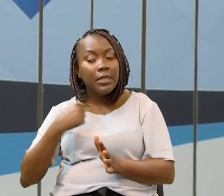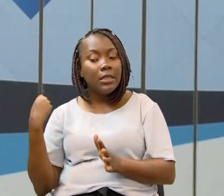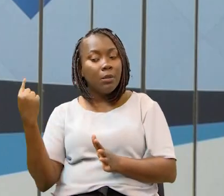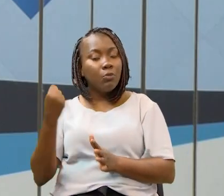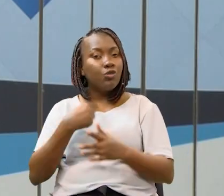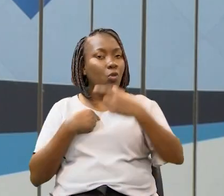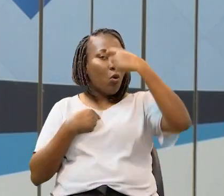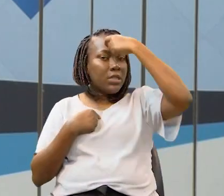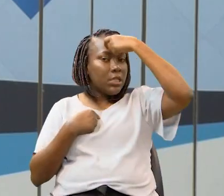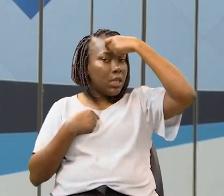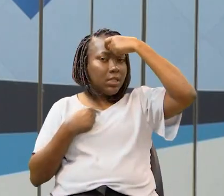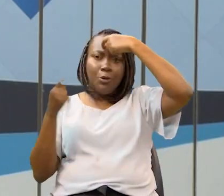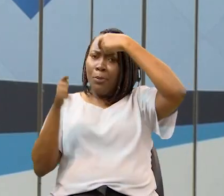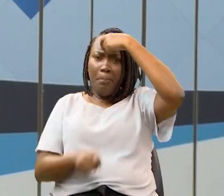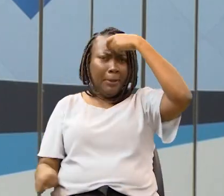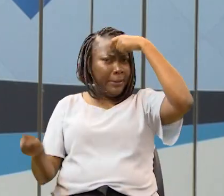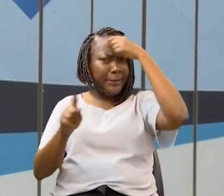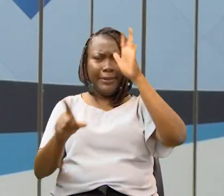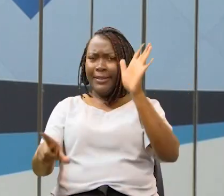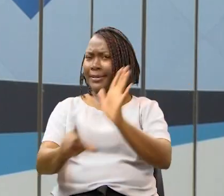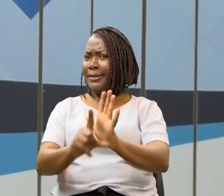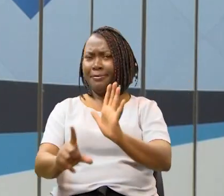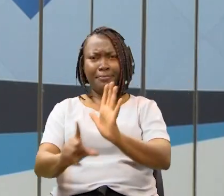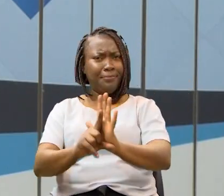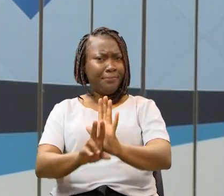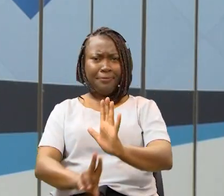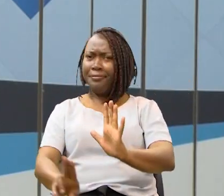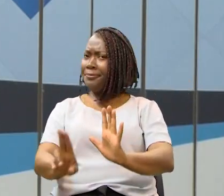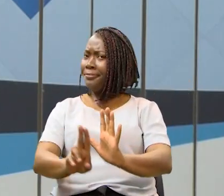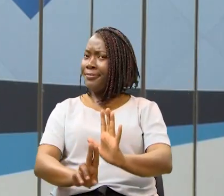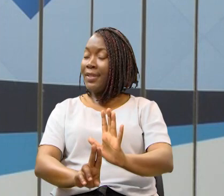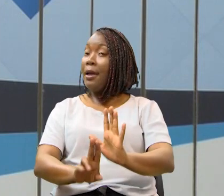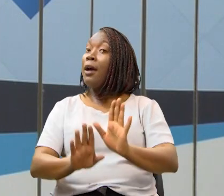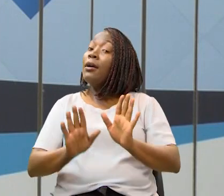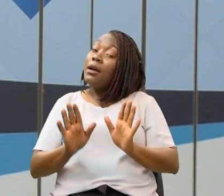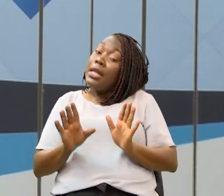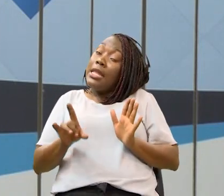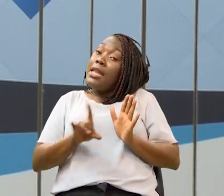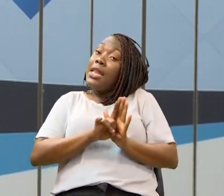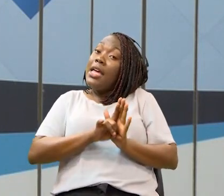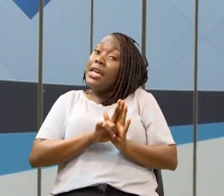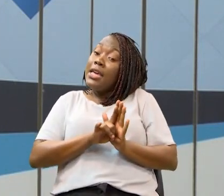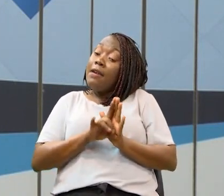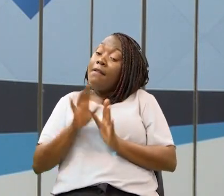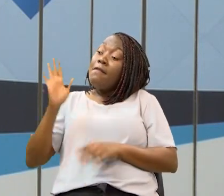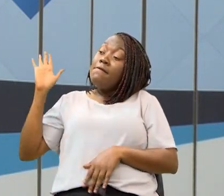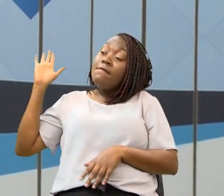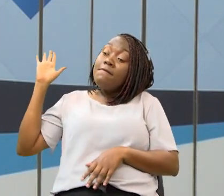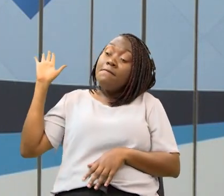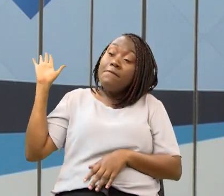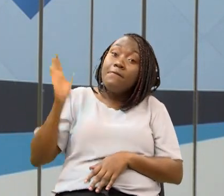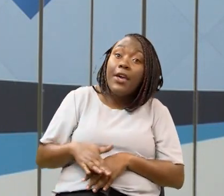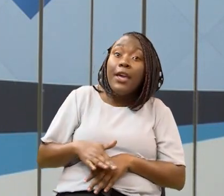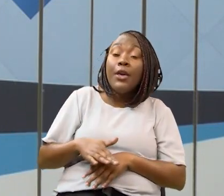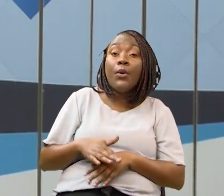a consciência, não precisaria utilizar da lei, né? Então, a lei, ela vem para